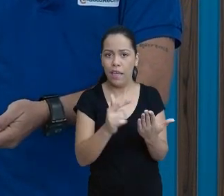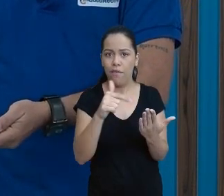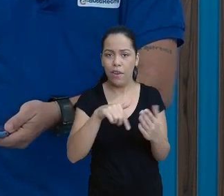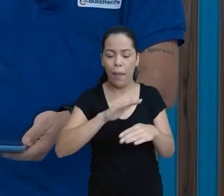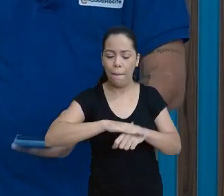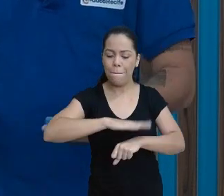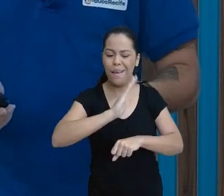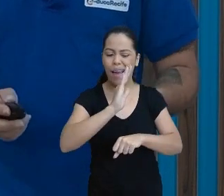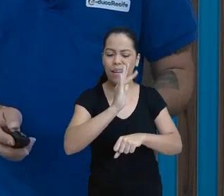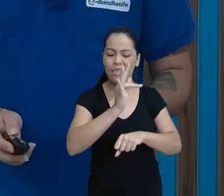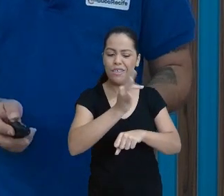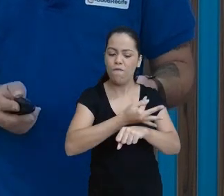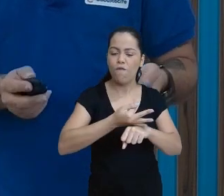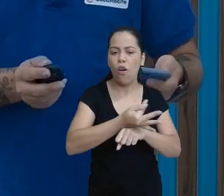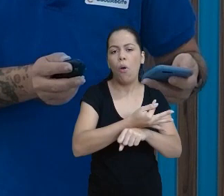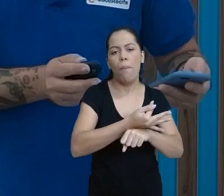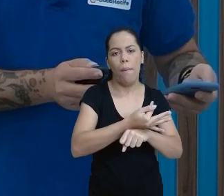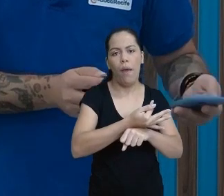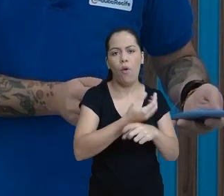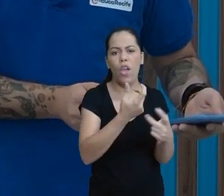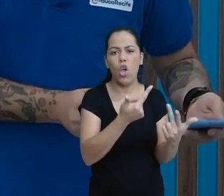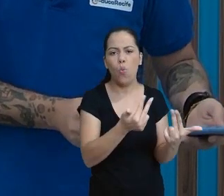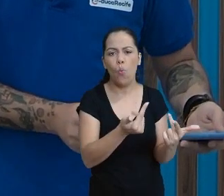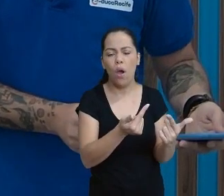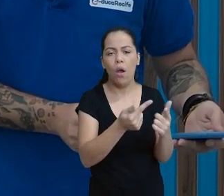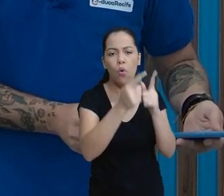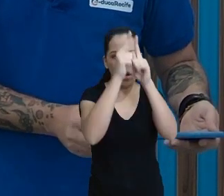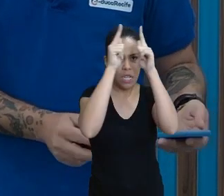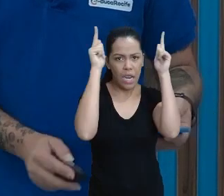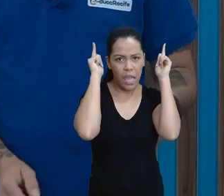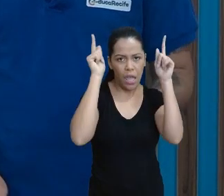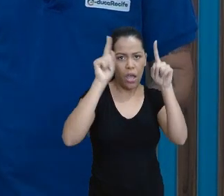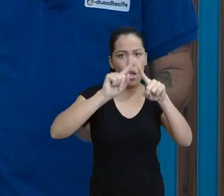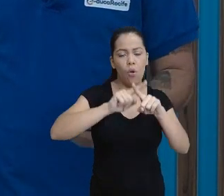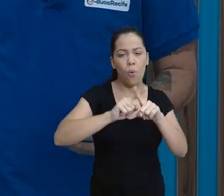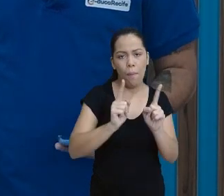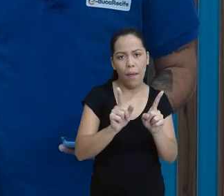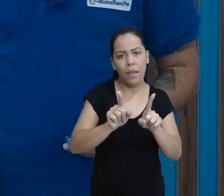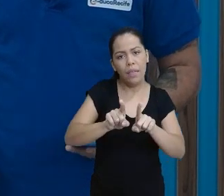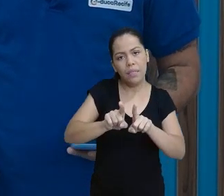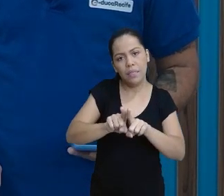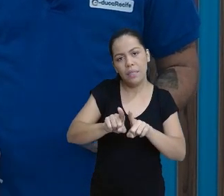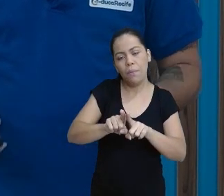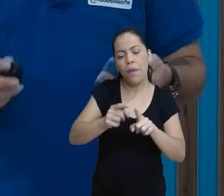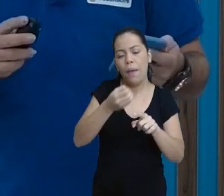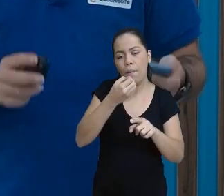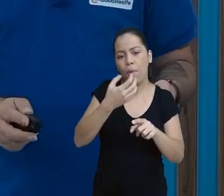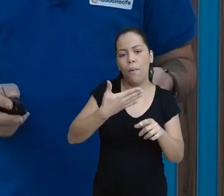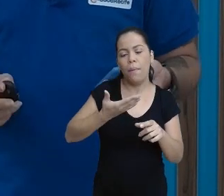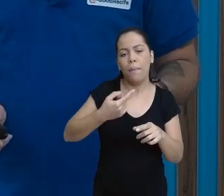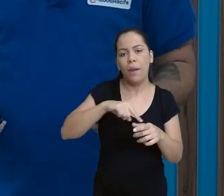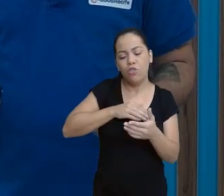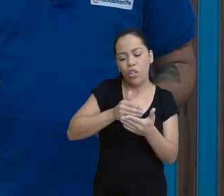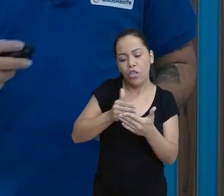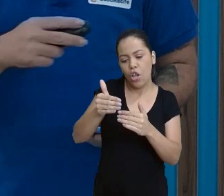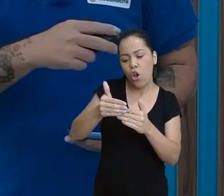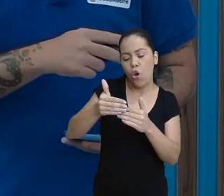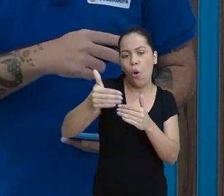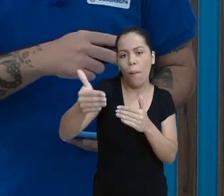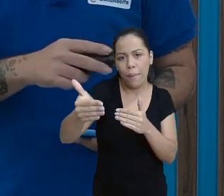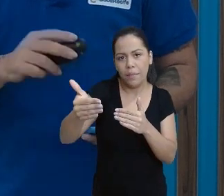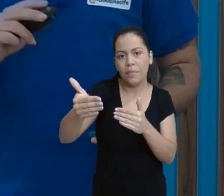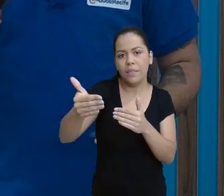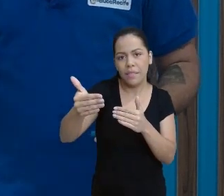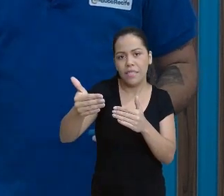dos gregos, mas é muito importante a gente partir da ideia prática dos egípcios, tá certo? Então, qualquer dúvida, na